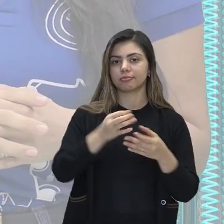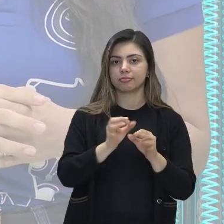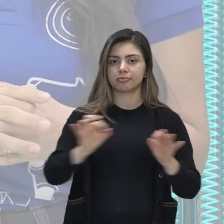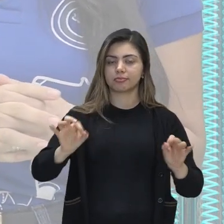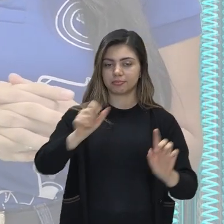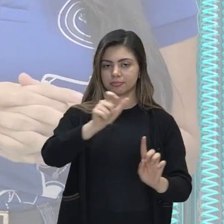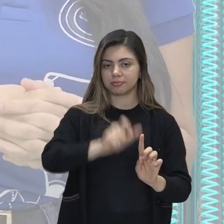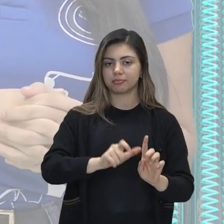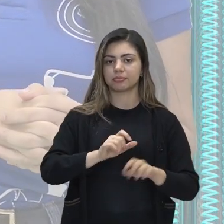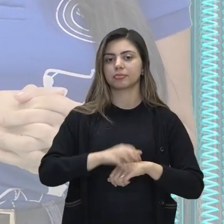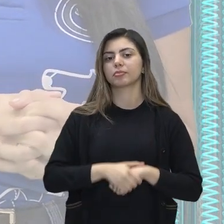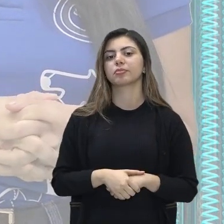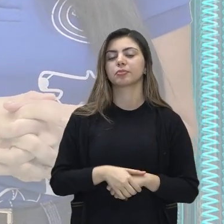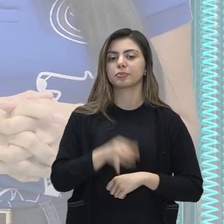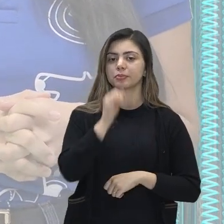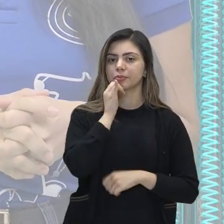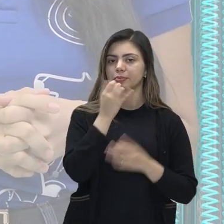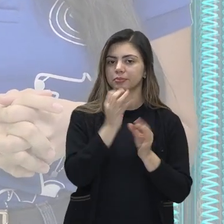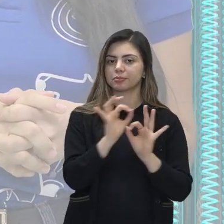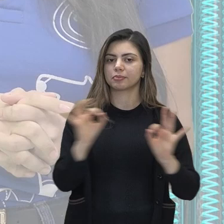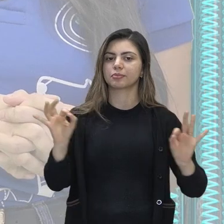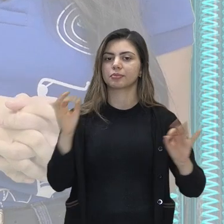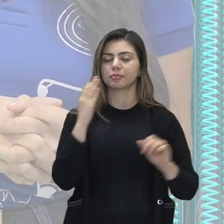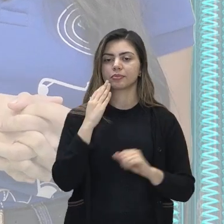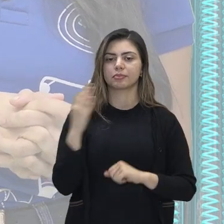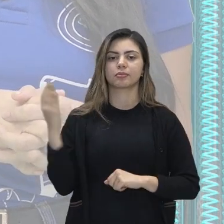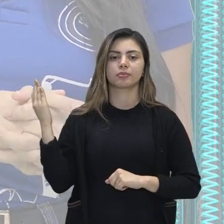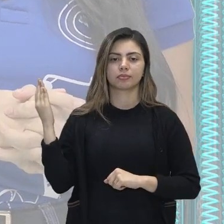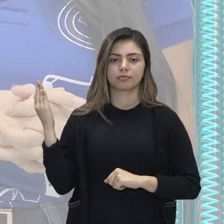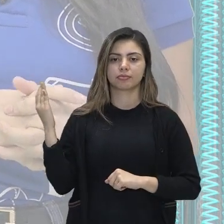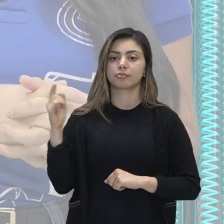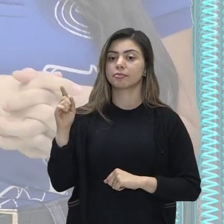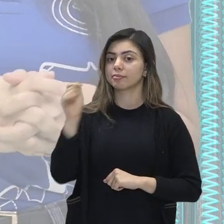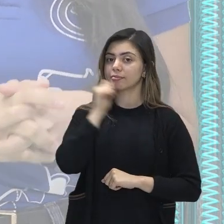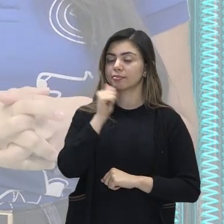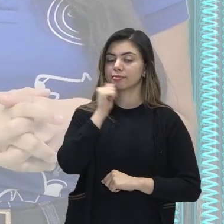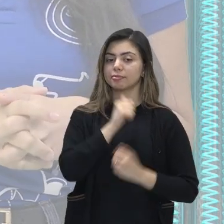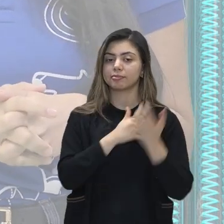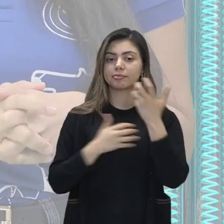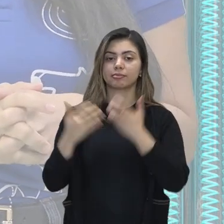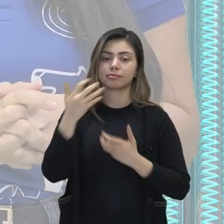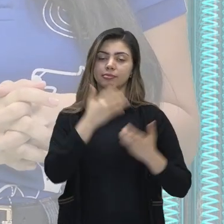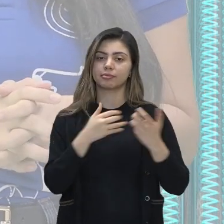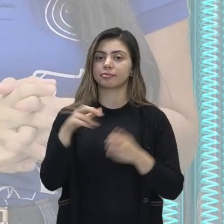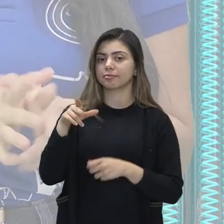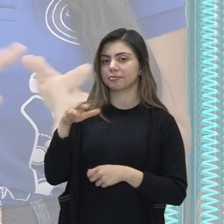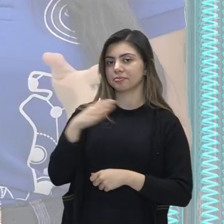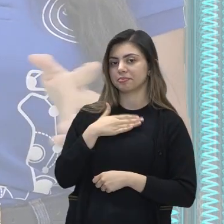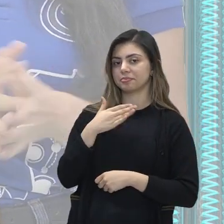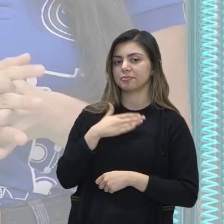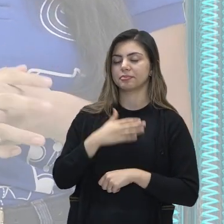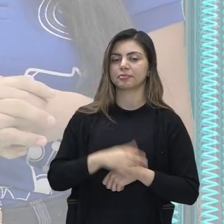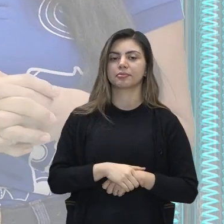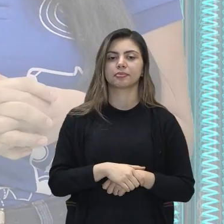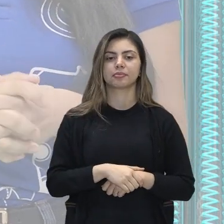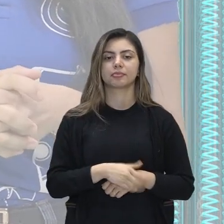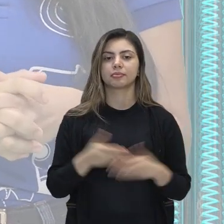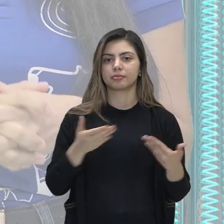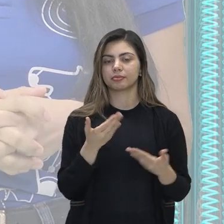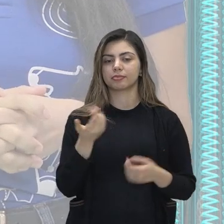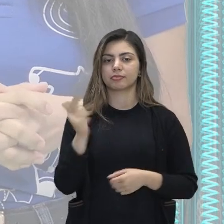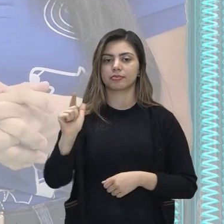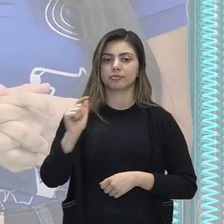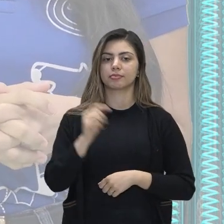is singing is my sister. A menina que está cantando é minha irmã. E agora vamos para a